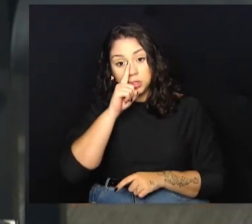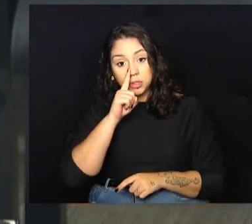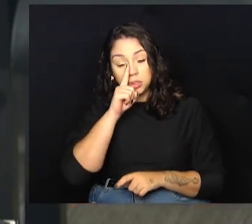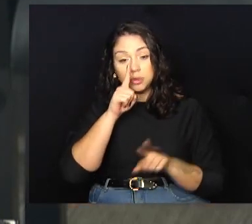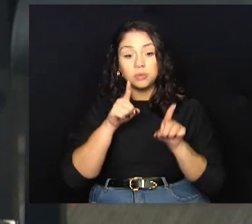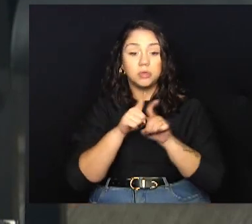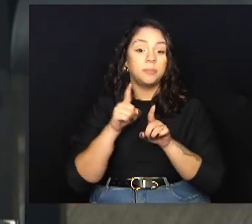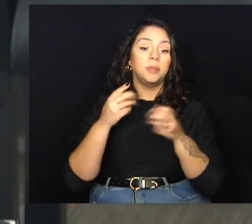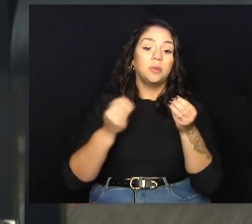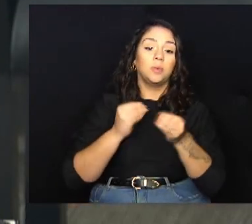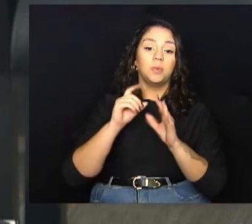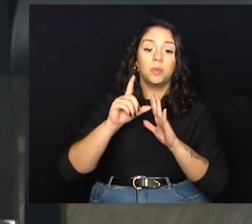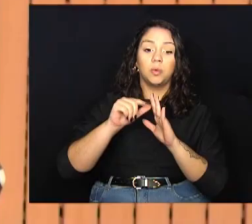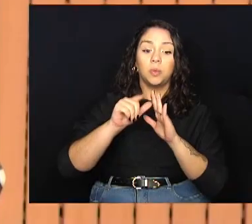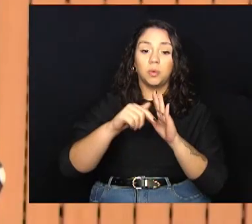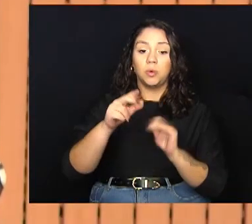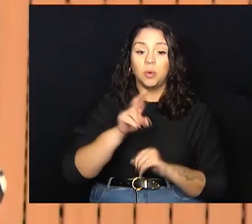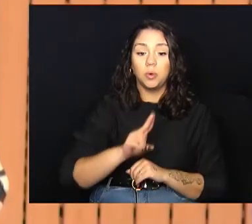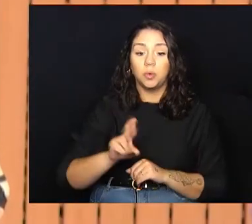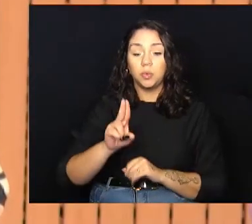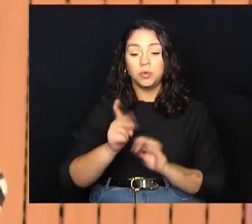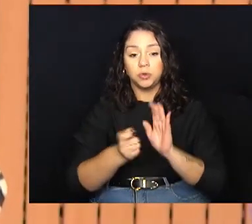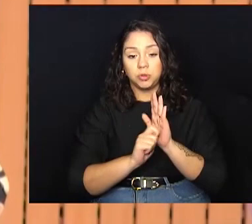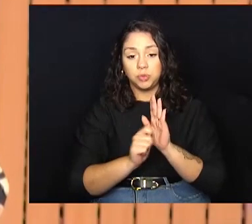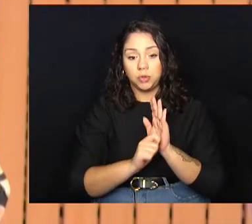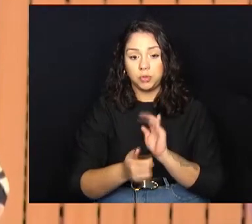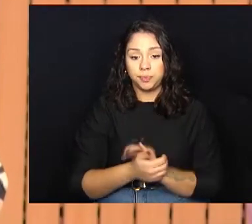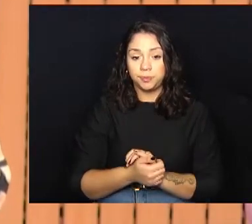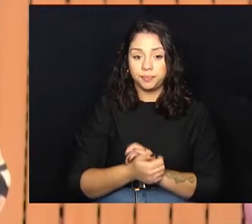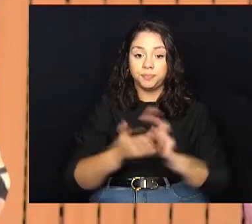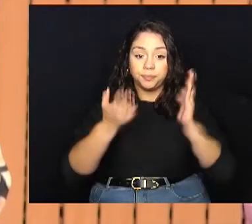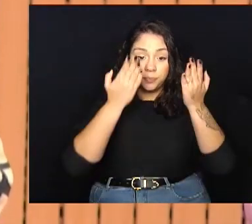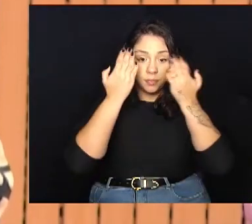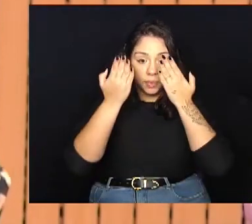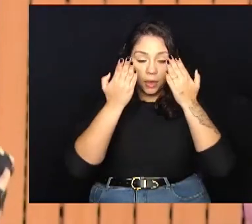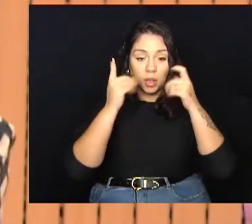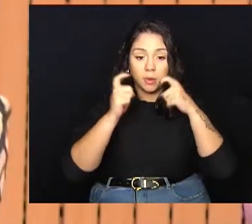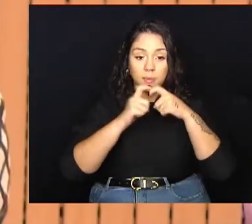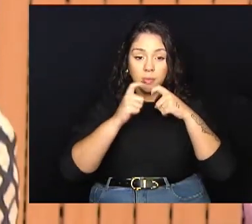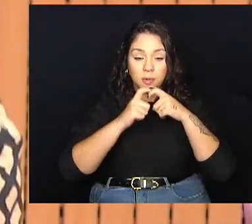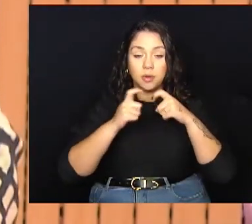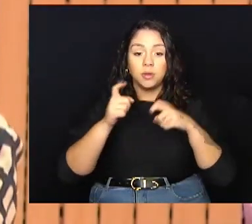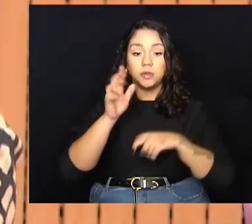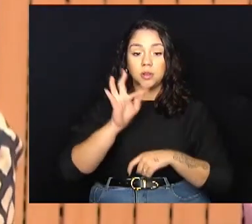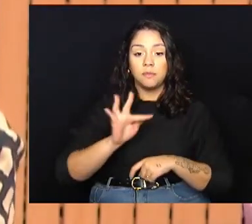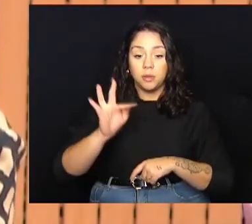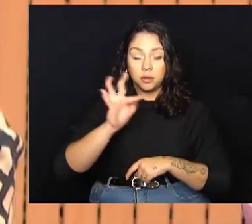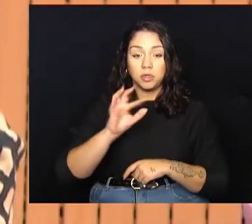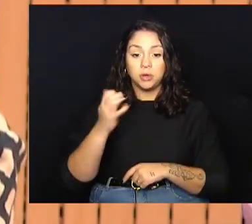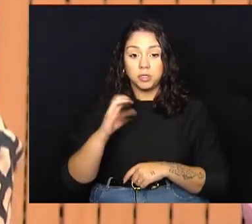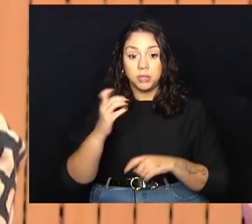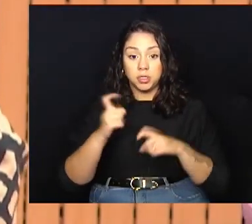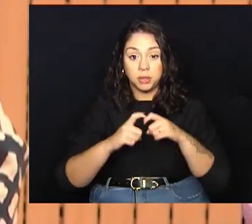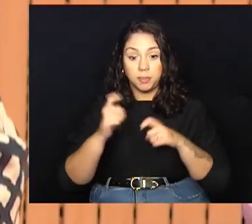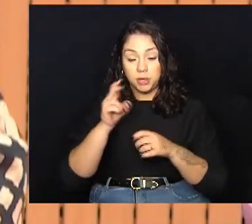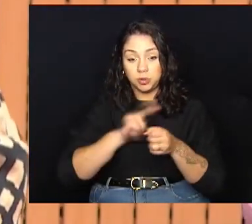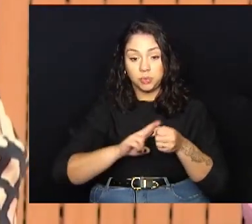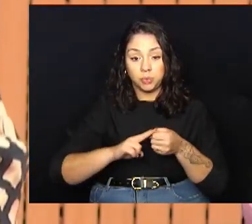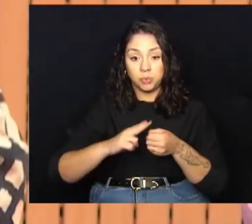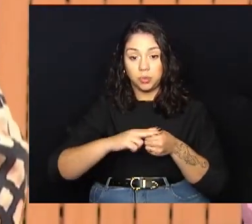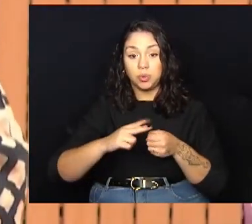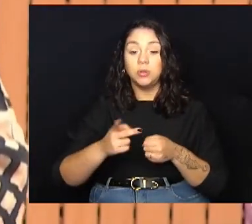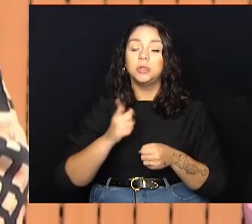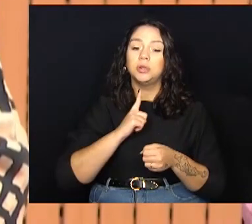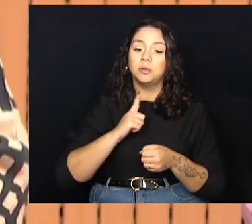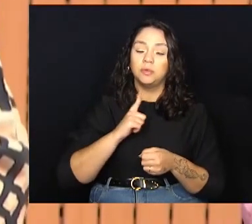das consequências do uso de drogas segundo a Psiquiatra da Faculdade de Ciências Médicas da Unicamp o consumo